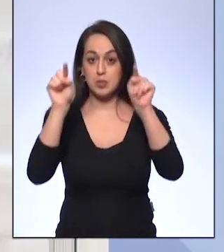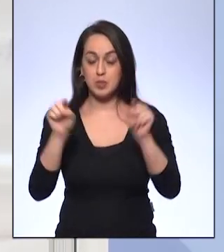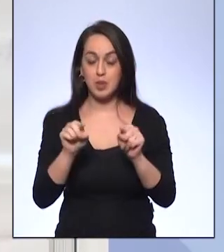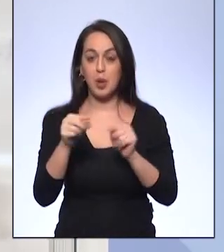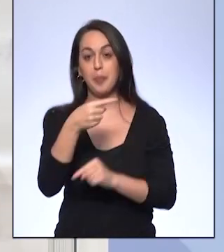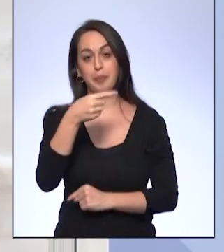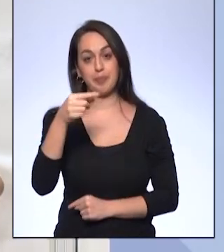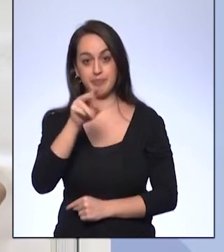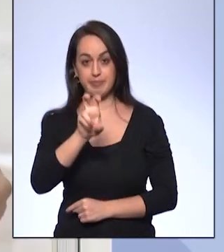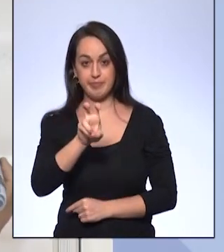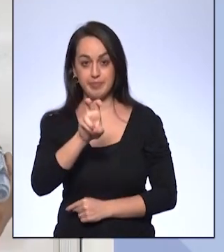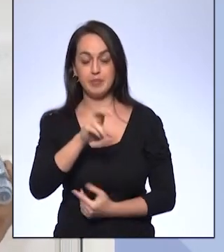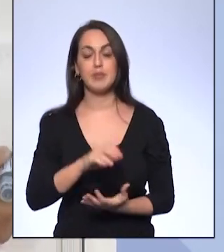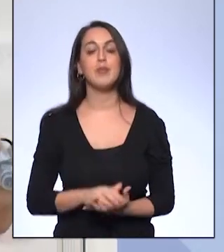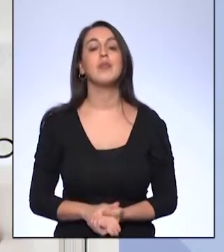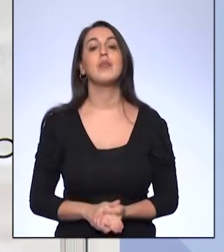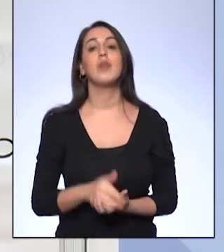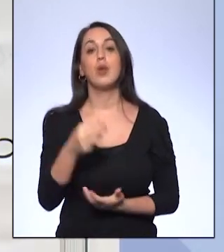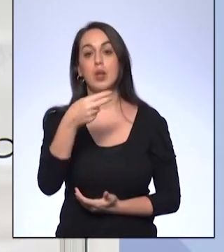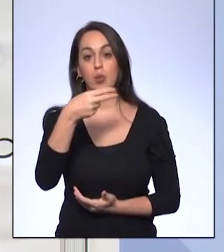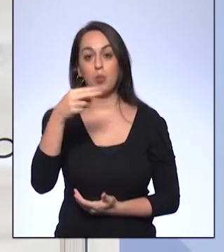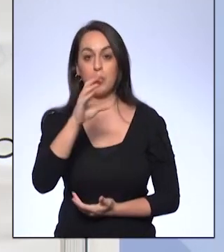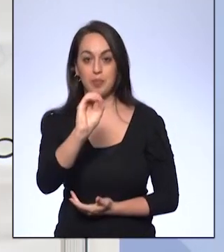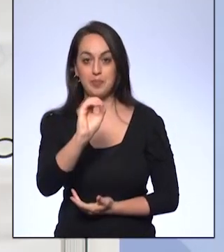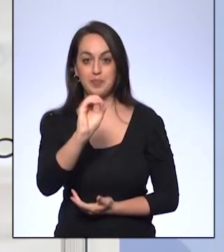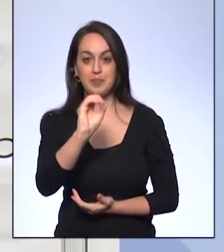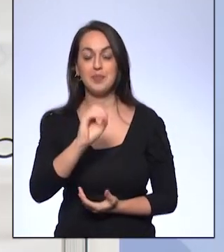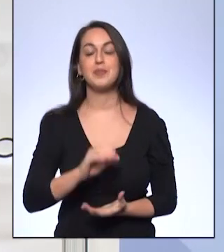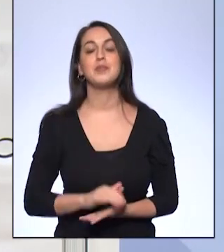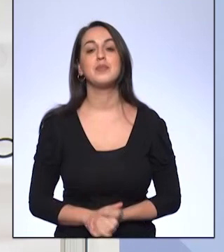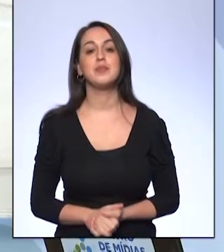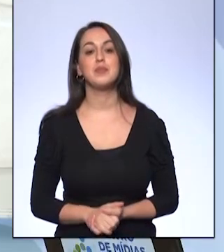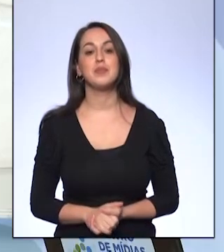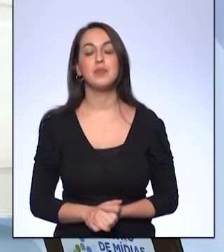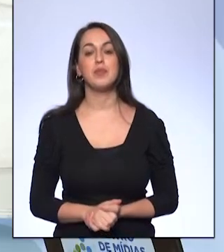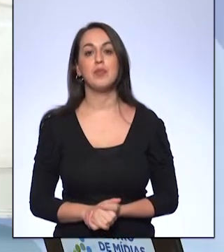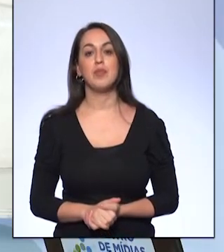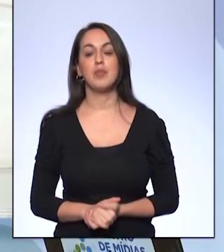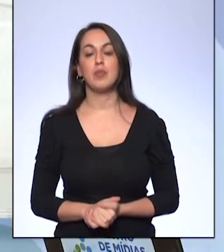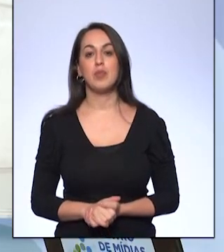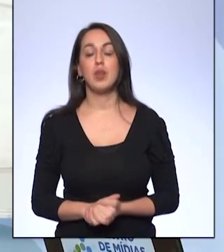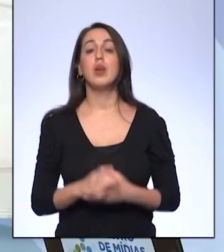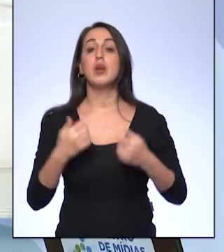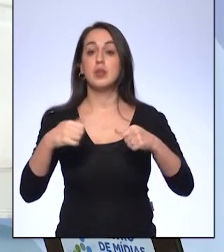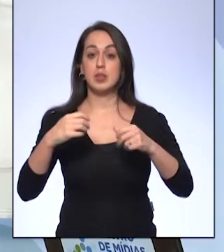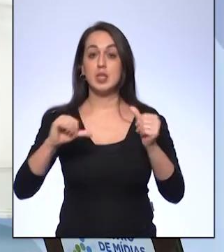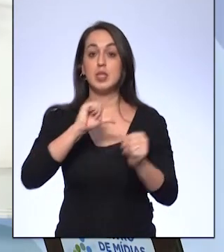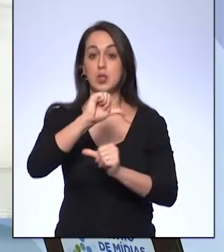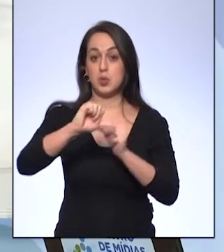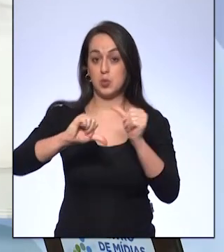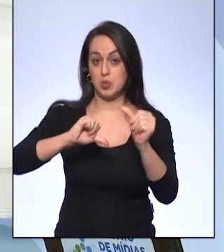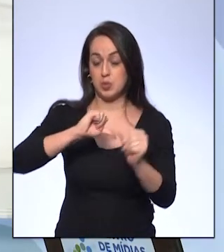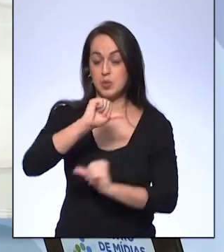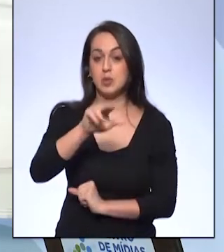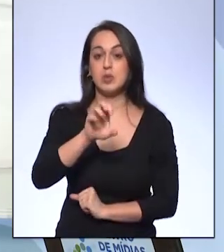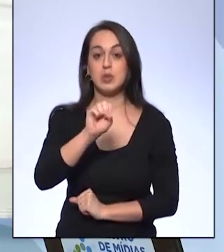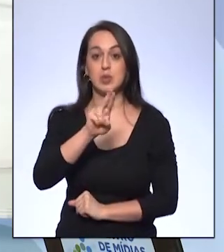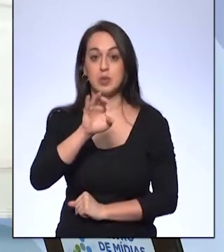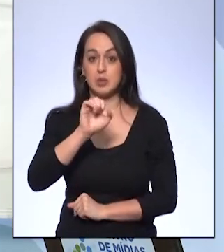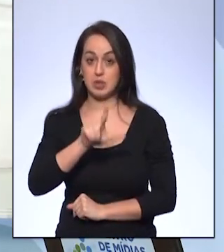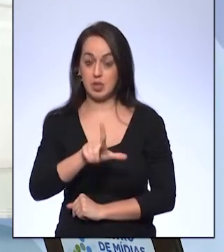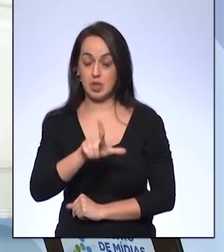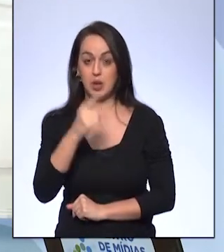menos 5, igual a zero. Vou ter que fazer o joguinho de sinal aqui e